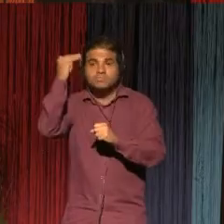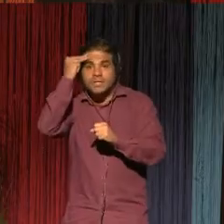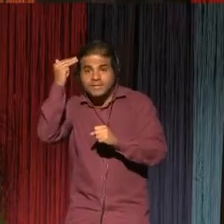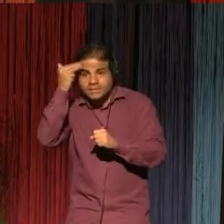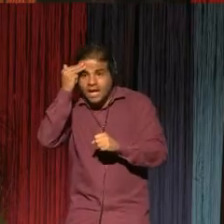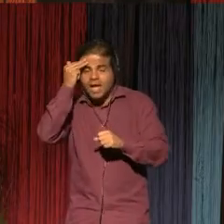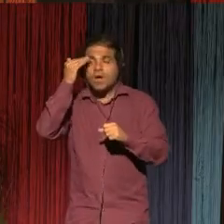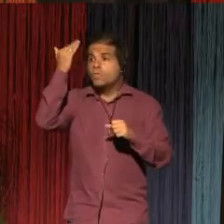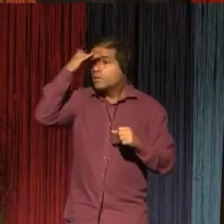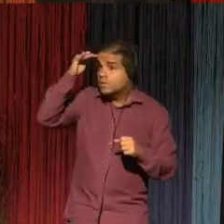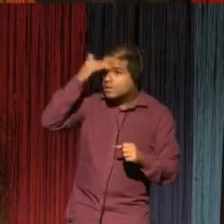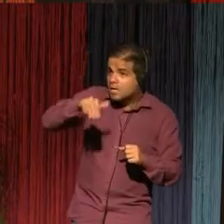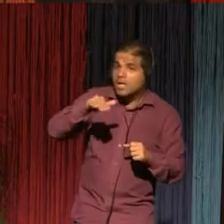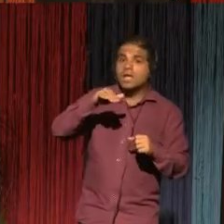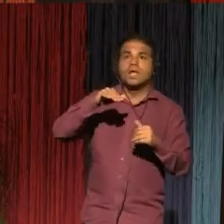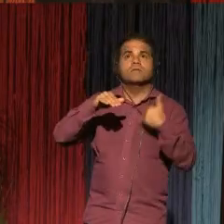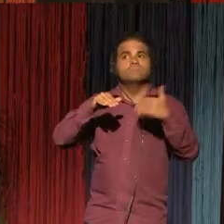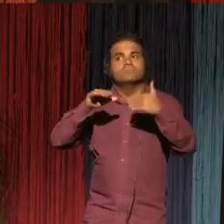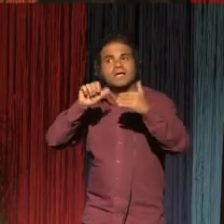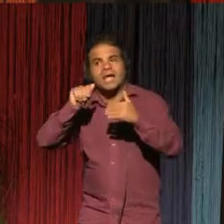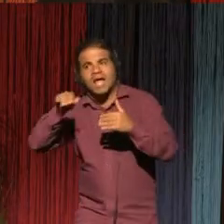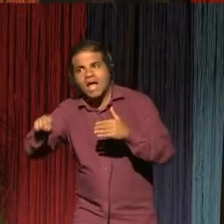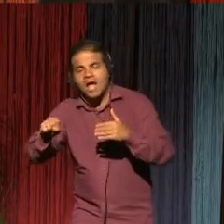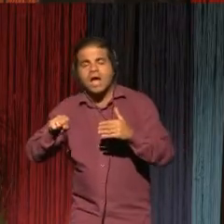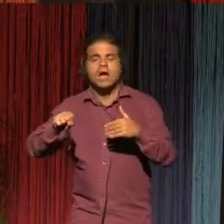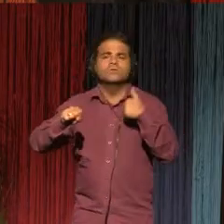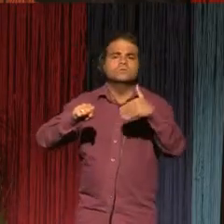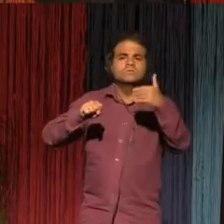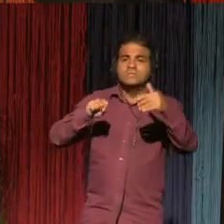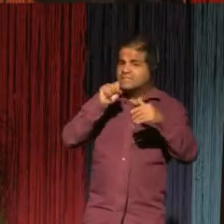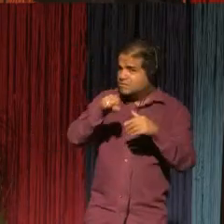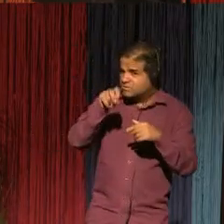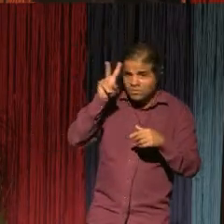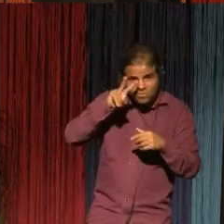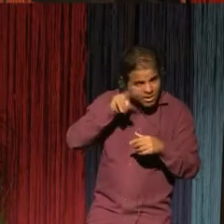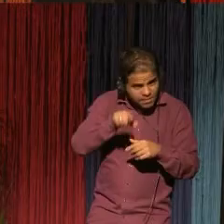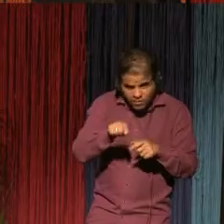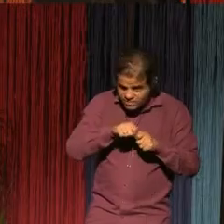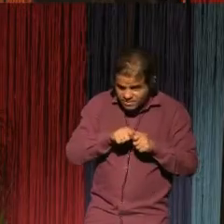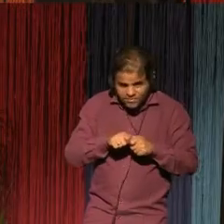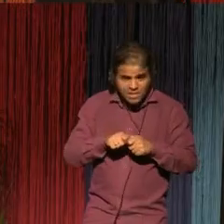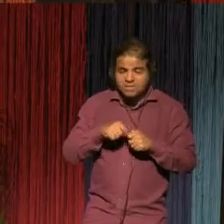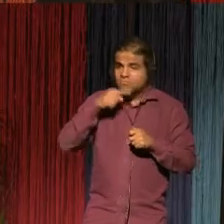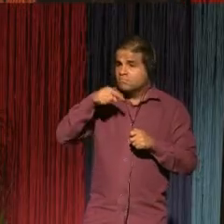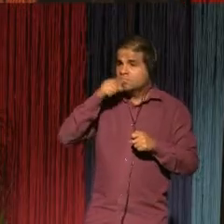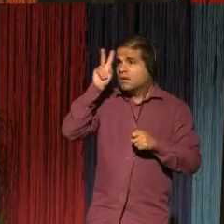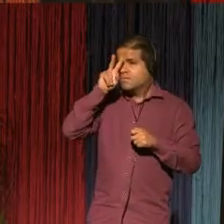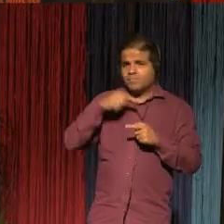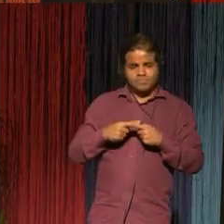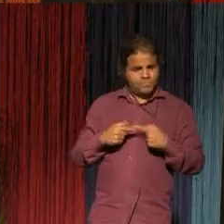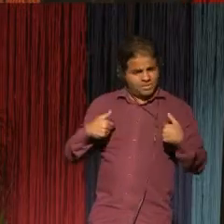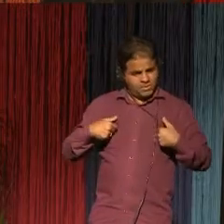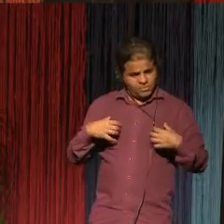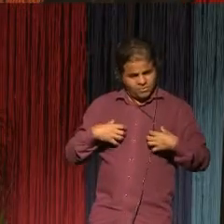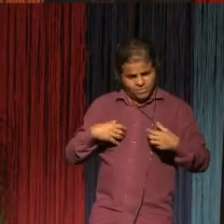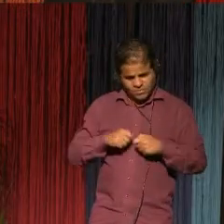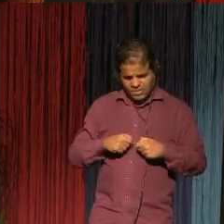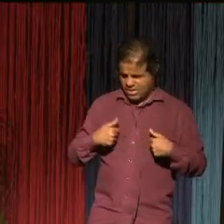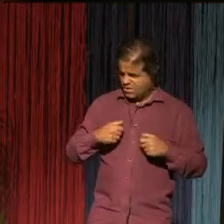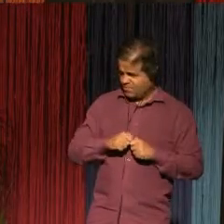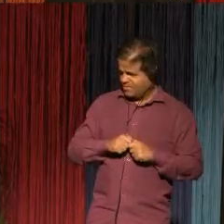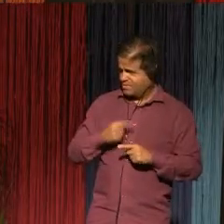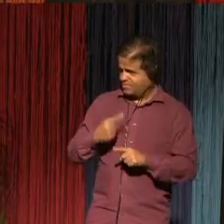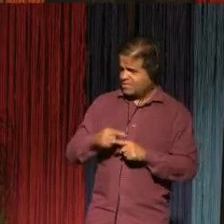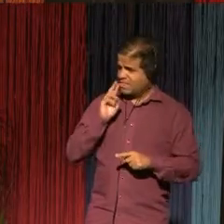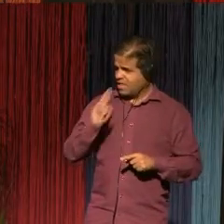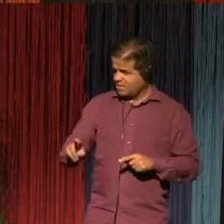mentais, entender causa e efeito. Se você não lembrar o que você fez, você não vai saber por que você está tendo uma reação de alguém. O que eu fiz? Por que